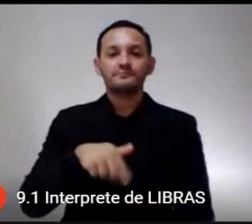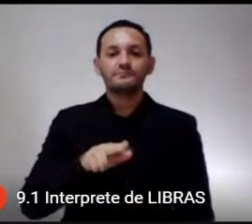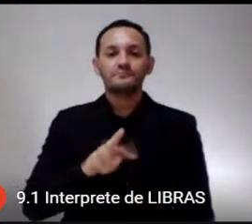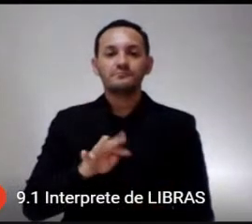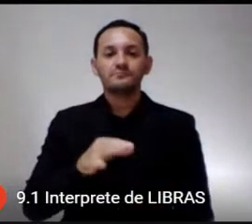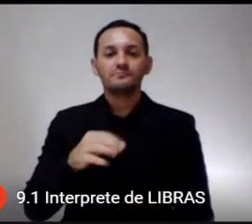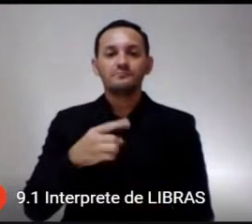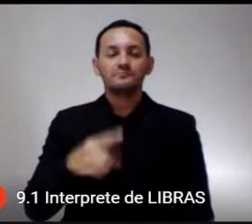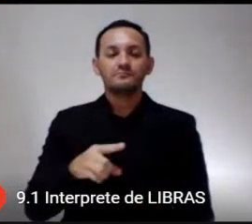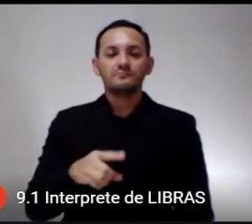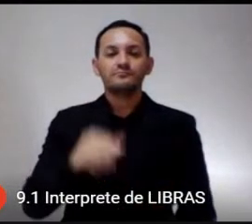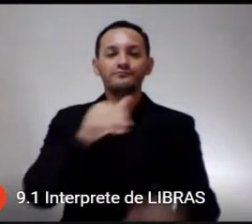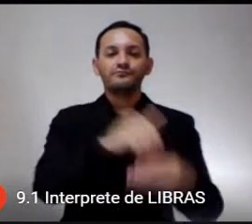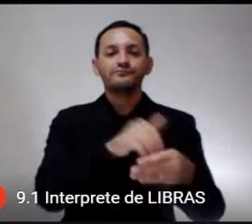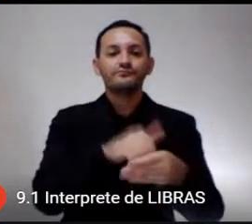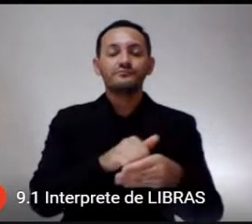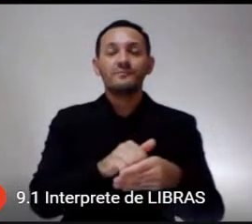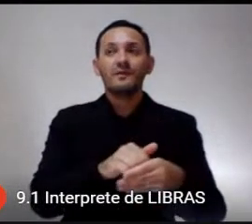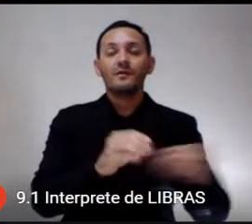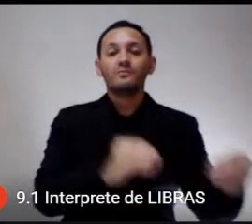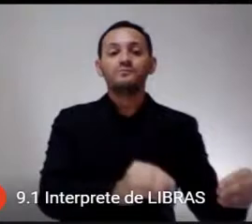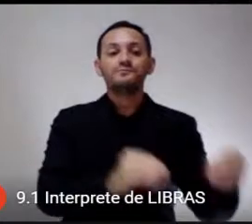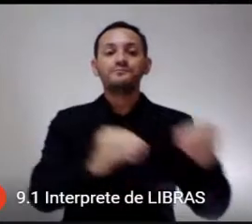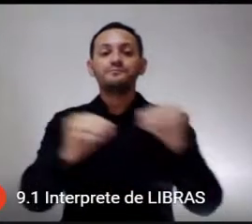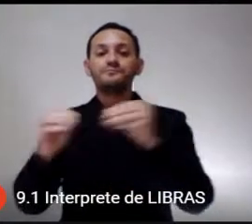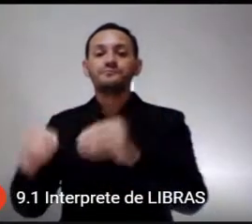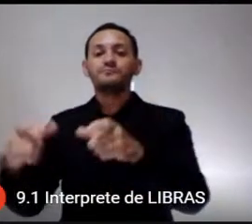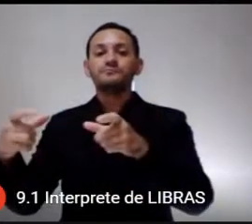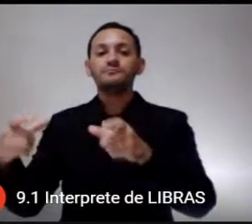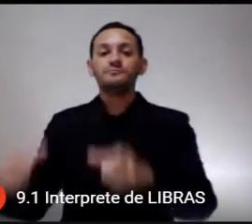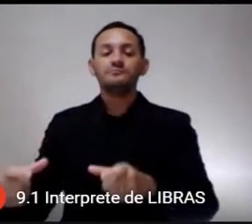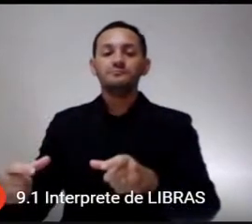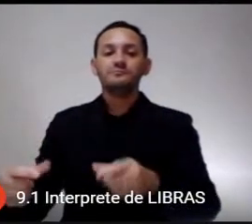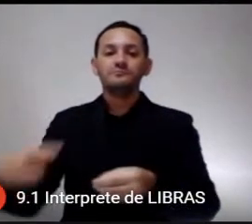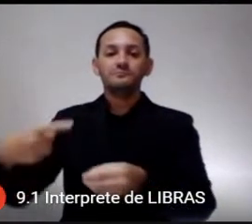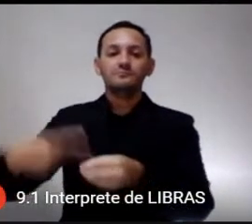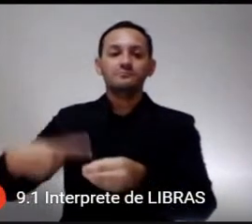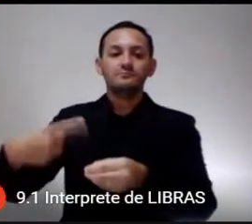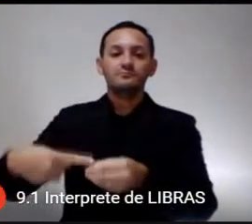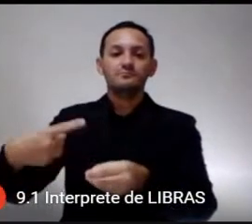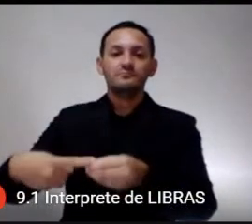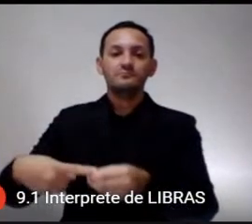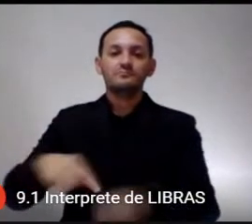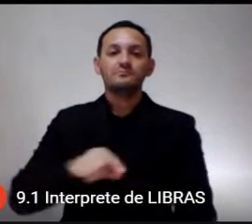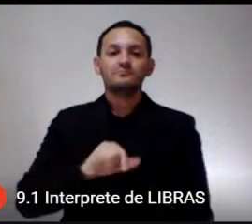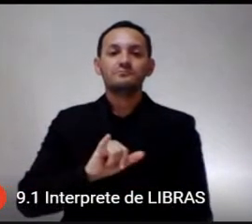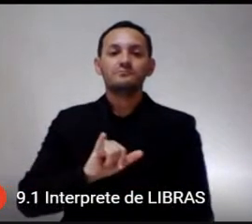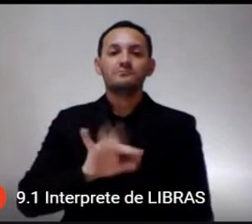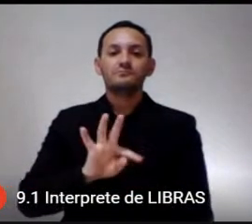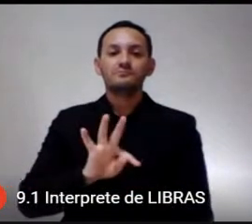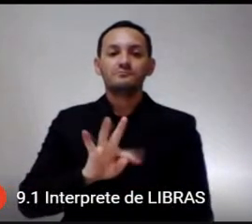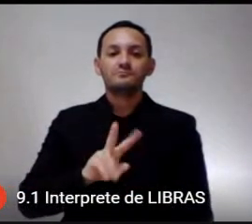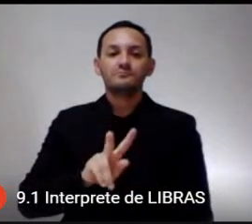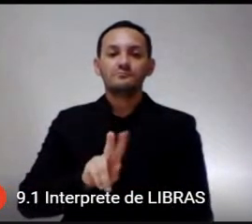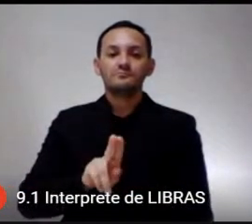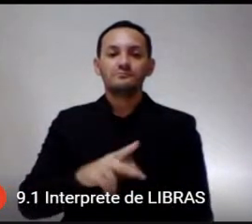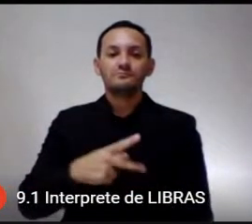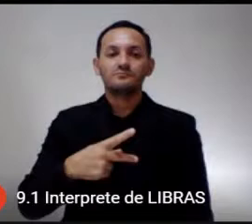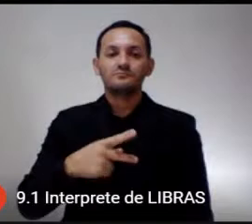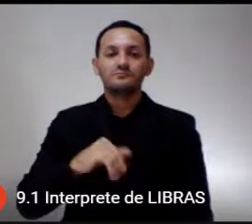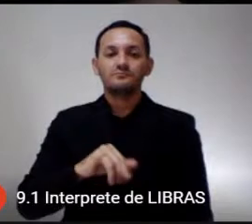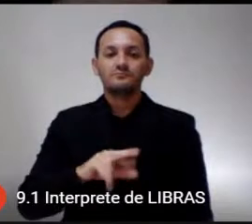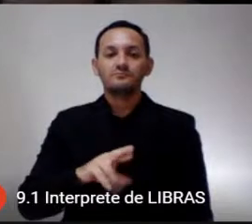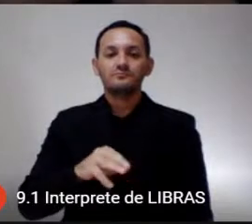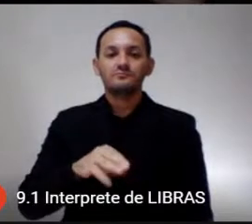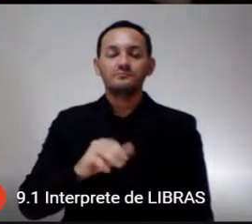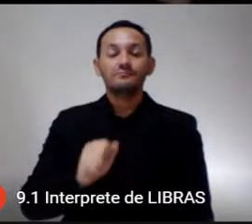impossibilita a transferência do seu domicílio eleitoral para o município de Tupirama, razão pela qual a decisão